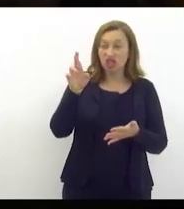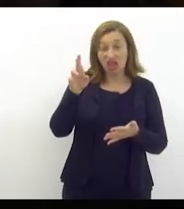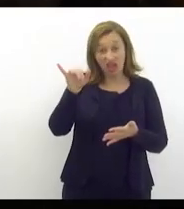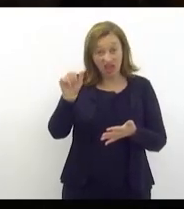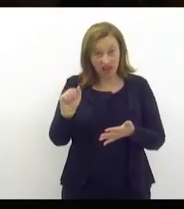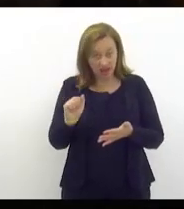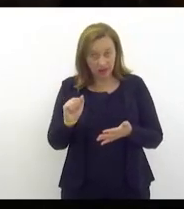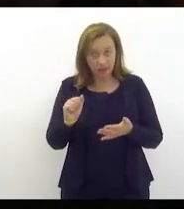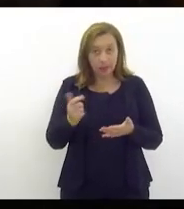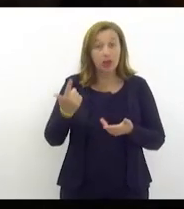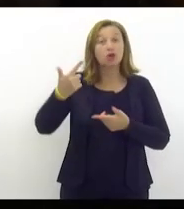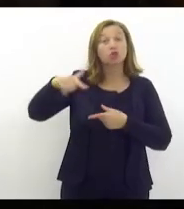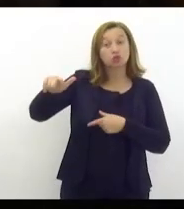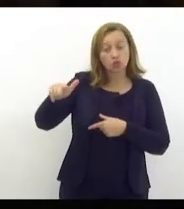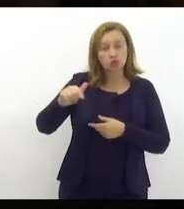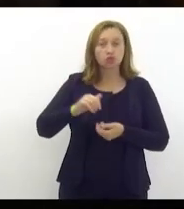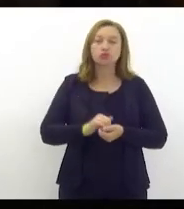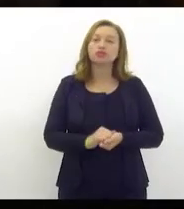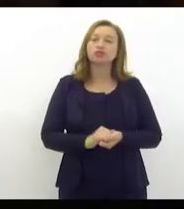No restante,